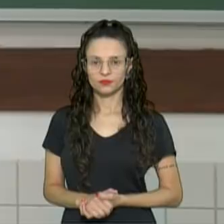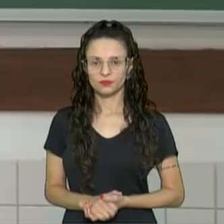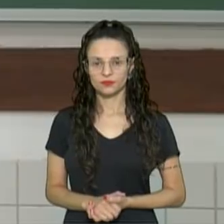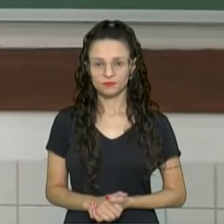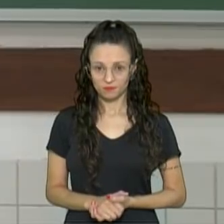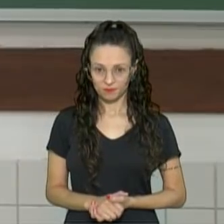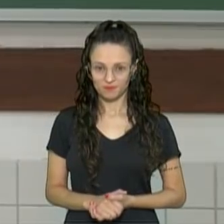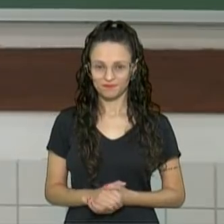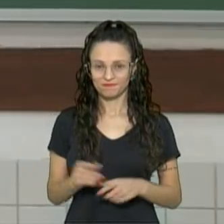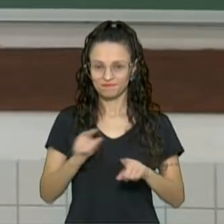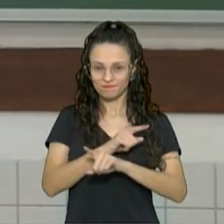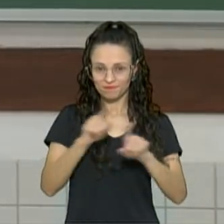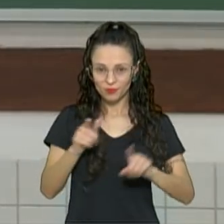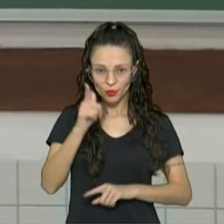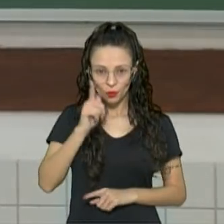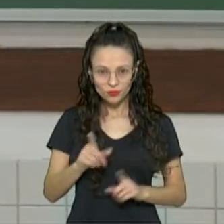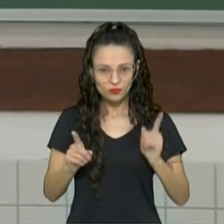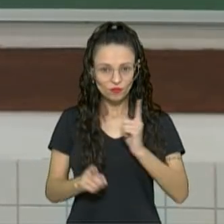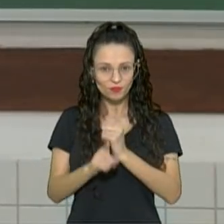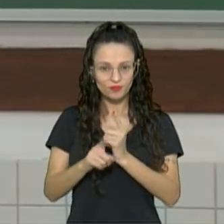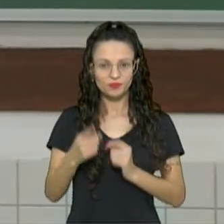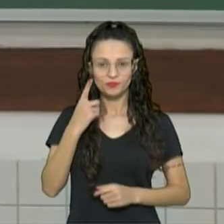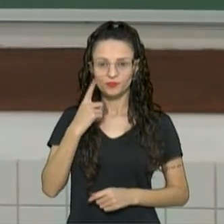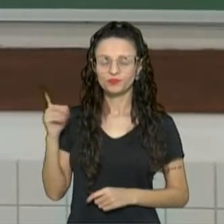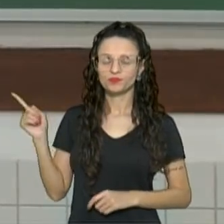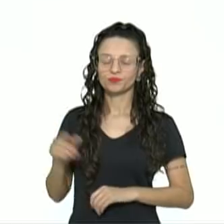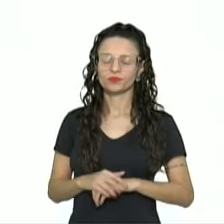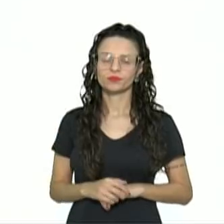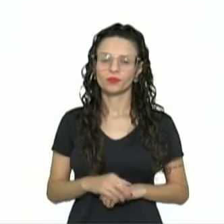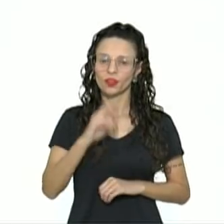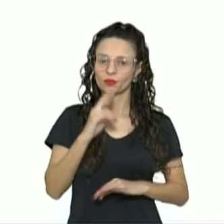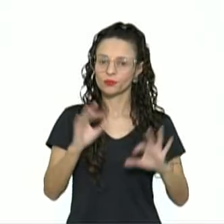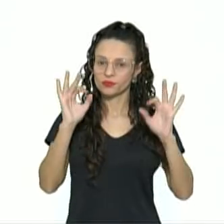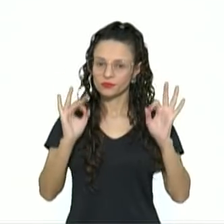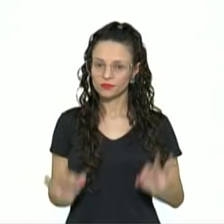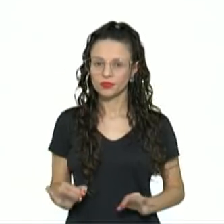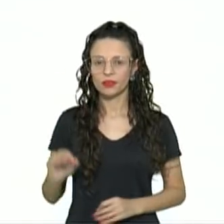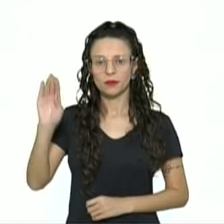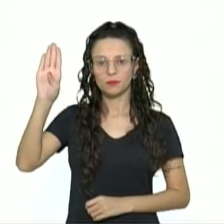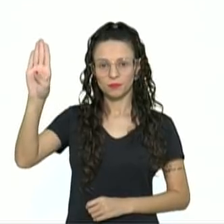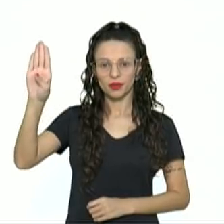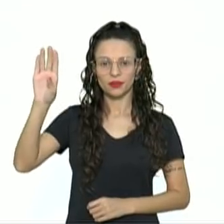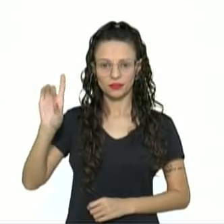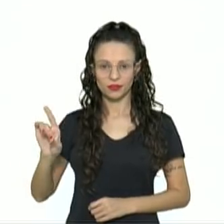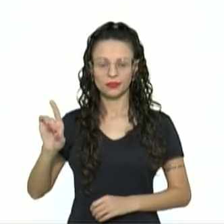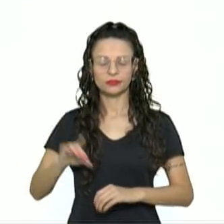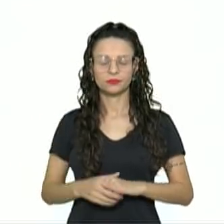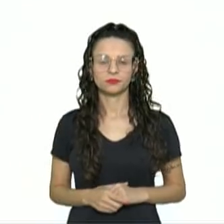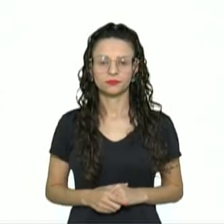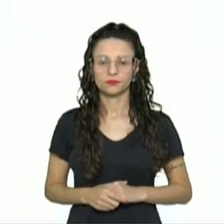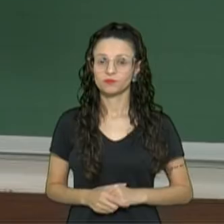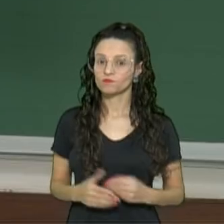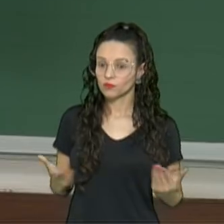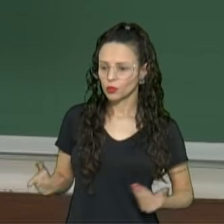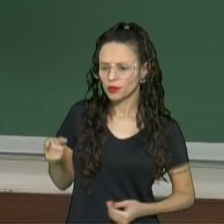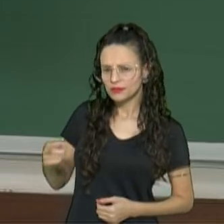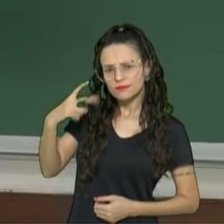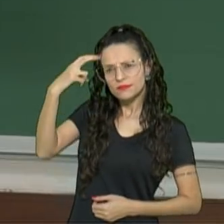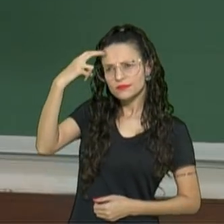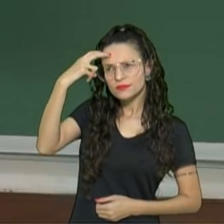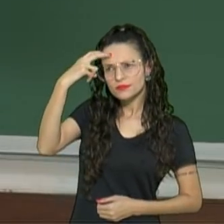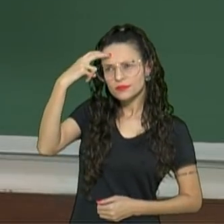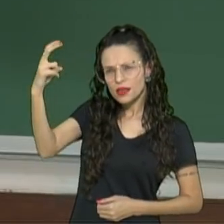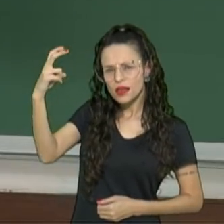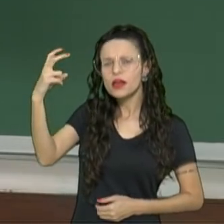E aí, conseguiram descobrir? Vamos ver? Então, a alternativa correta, letra B e D, né? Então, eles são sábios